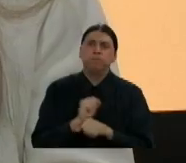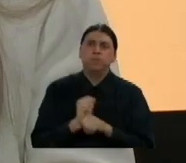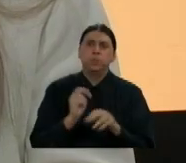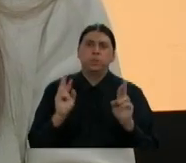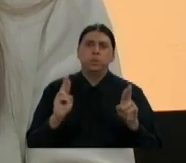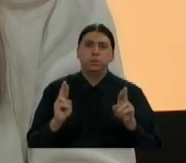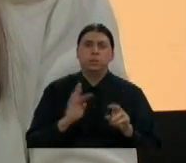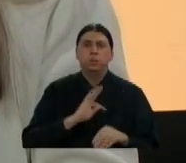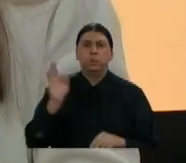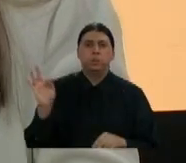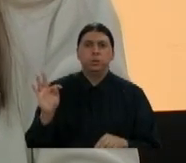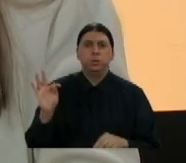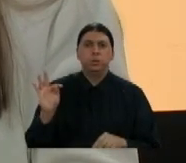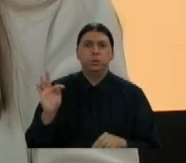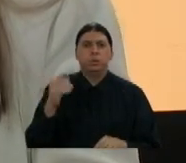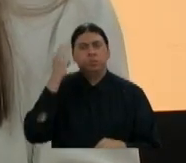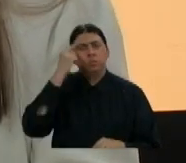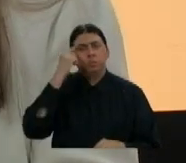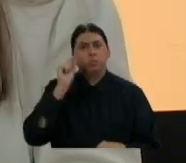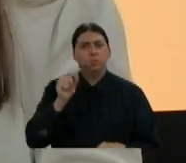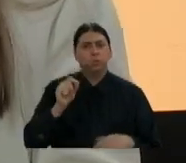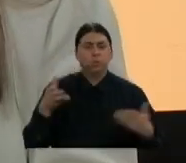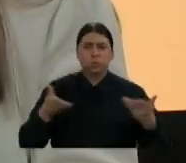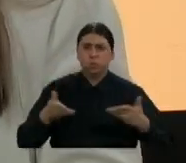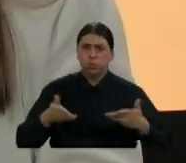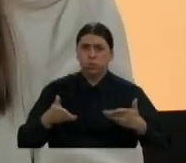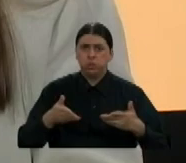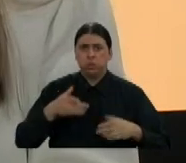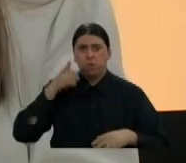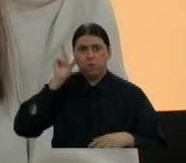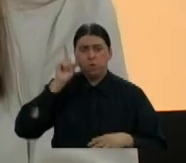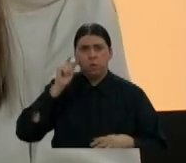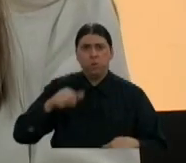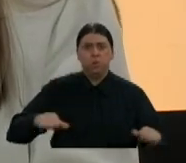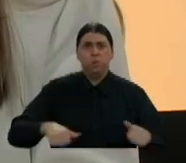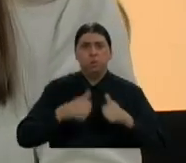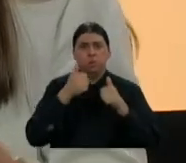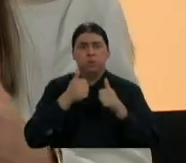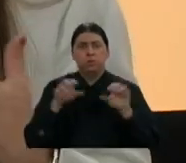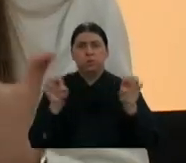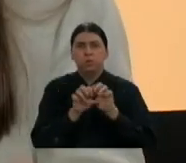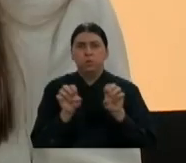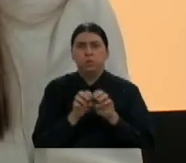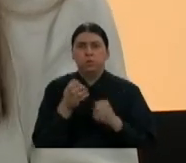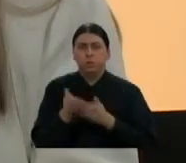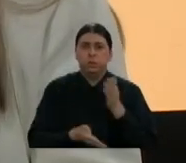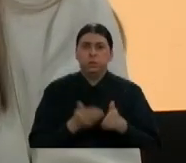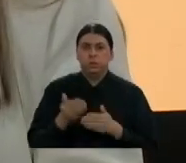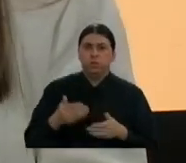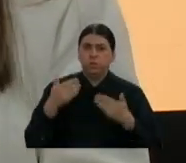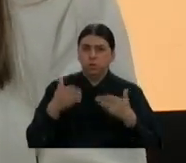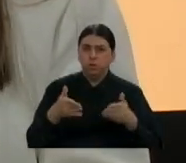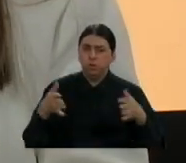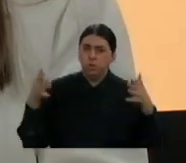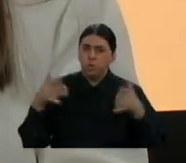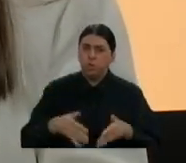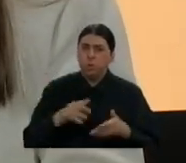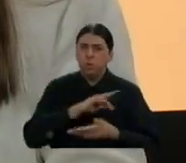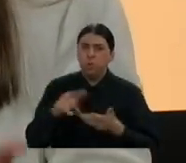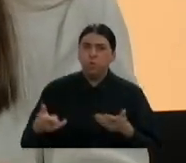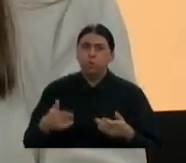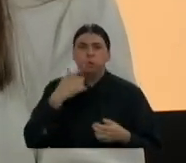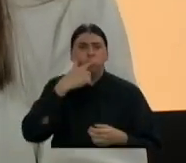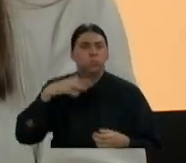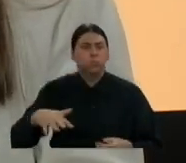expectativa então eu penso que o uso de letras ontem melhorar a estrutura de atendimento para dar os encaminhamentos essas crianças